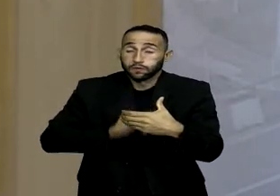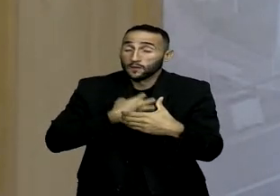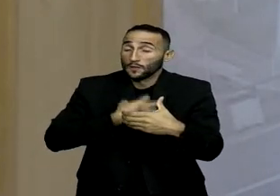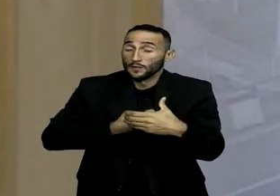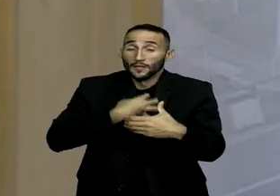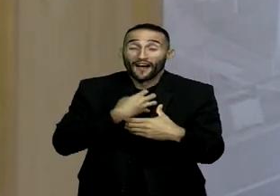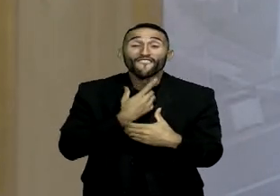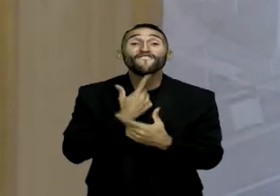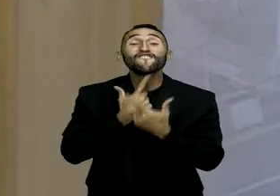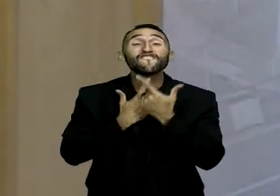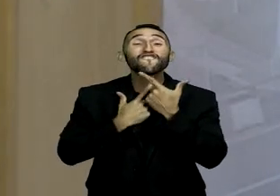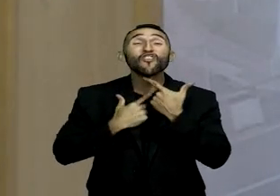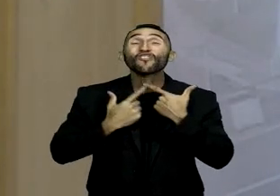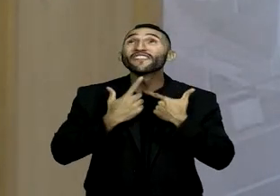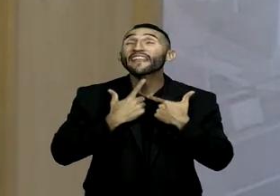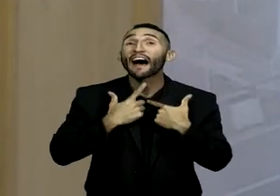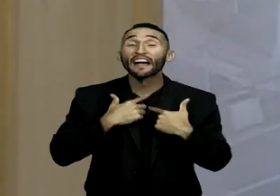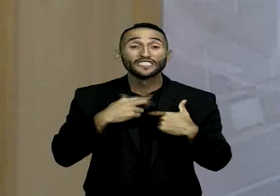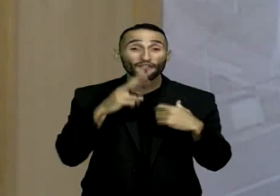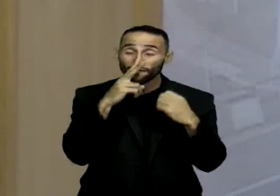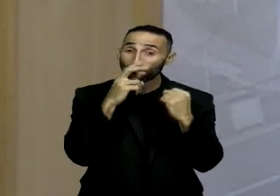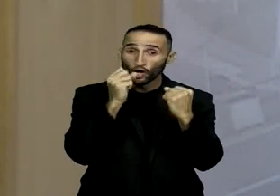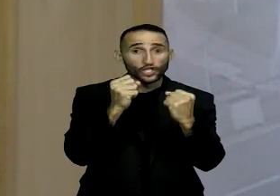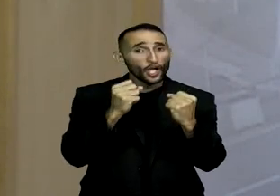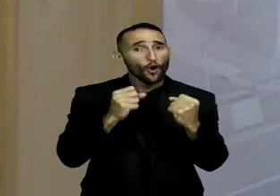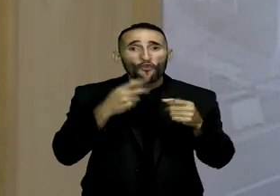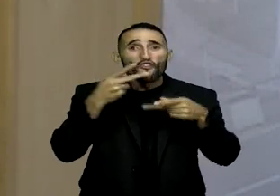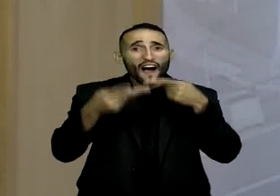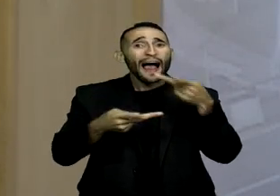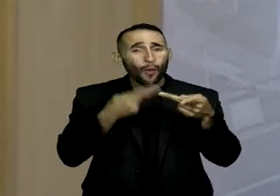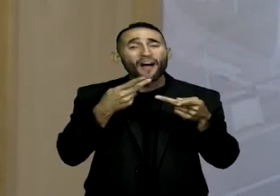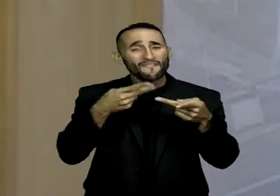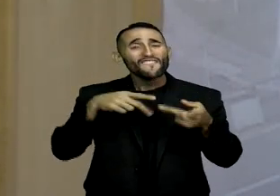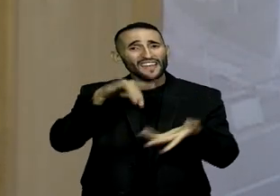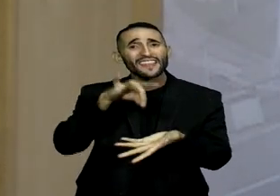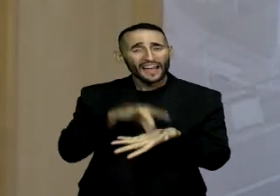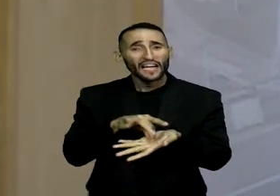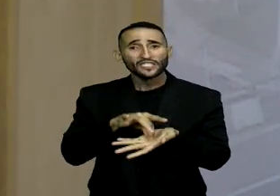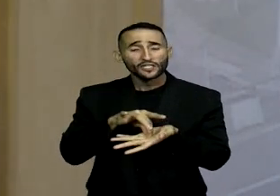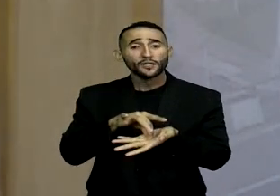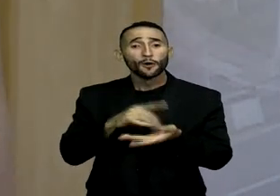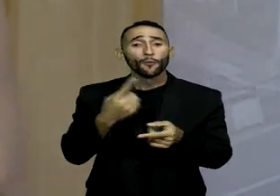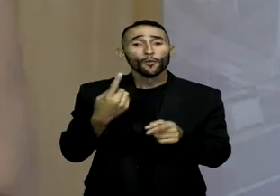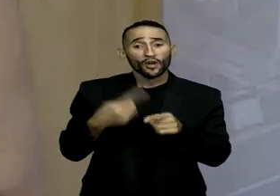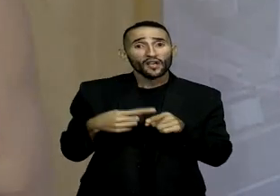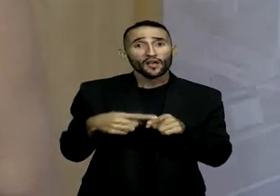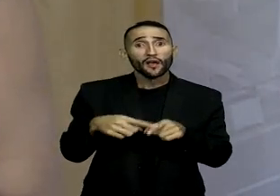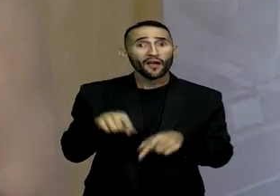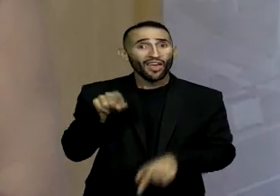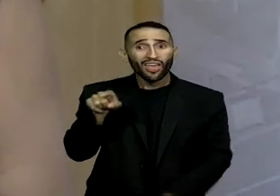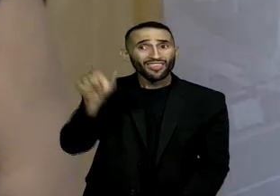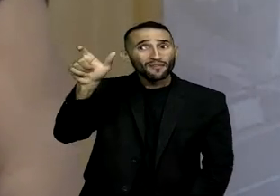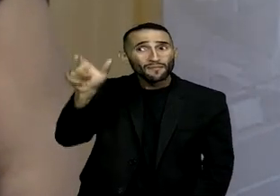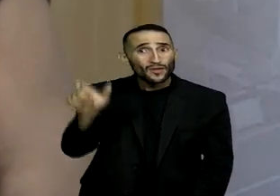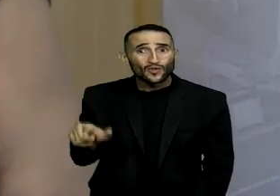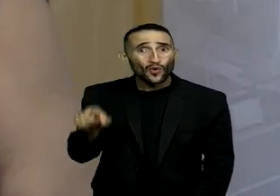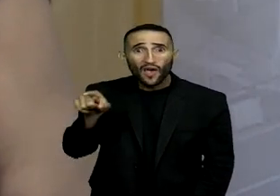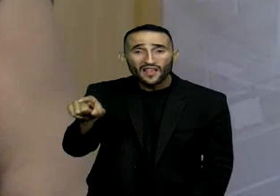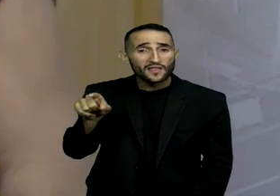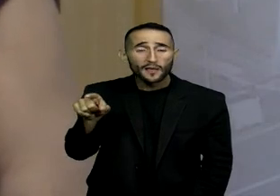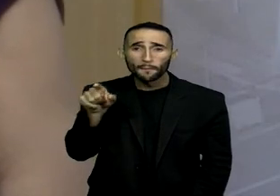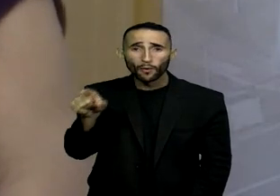um desejo horroroso, eu admito aqui para vocês, com relação à pessoa, a essa pessoa, a esse